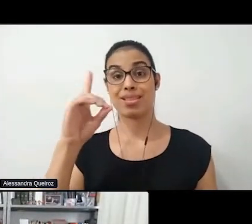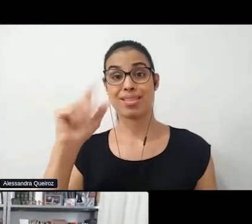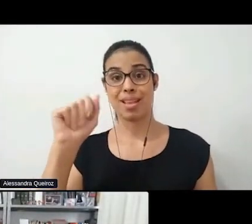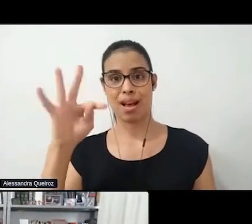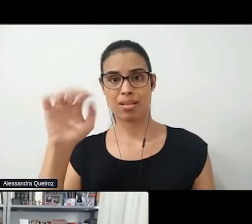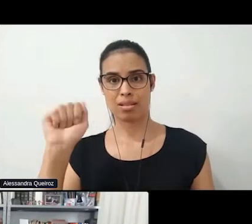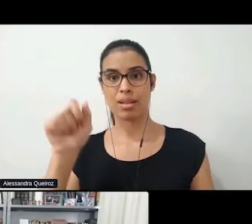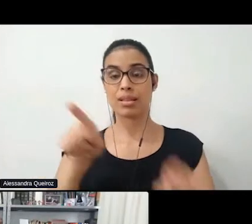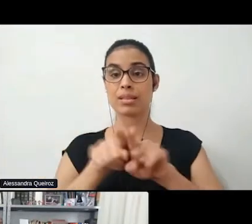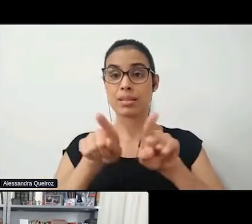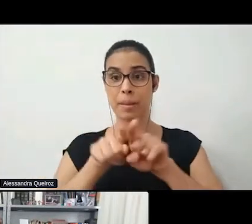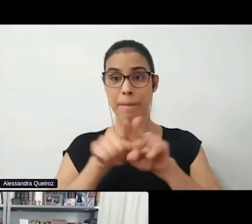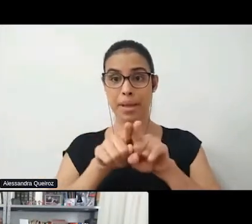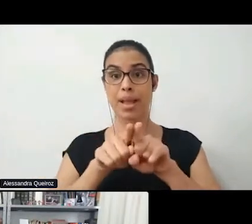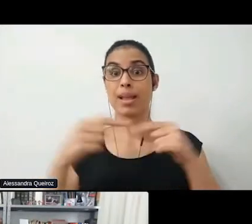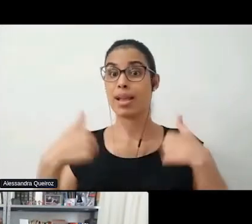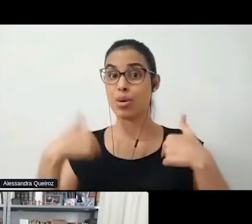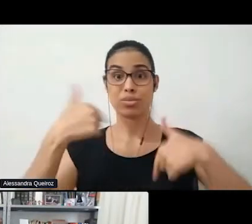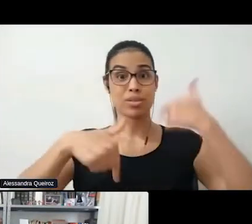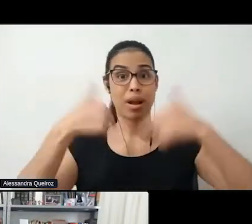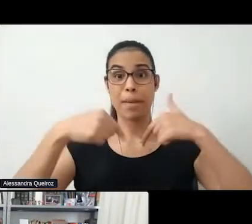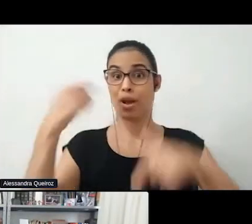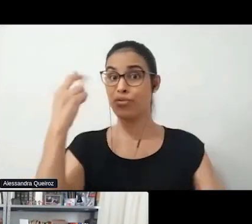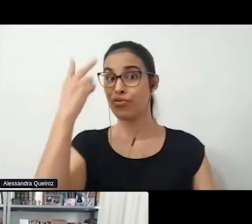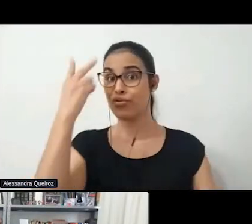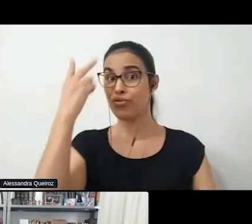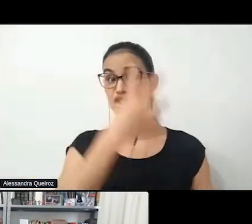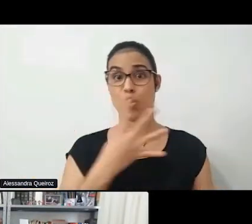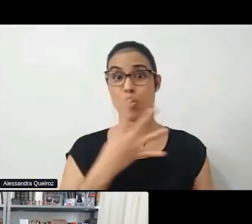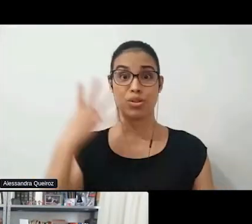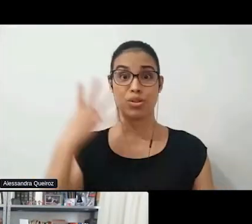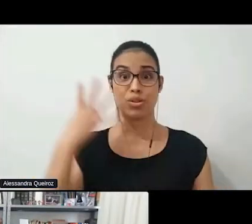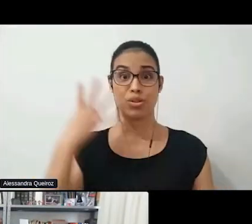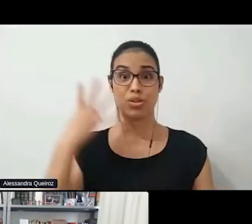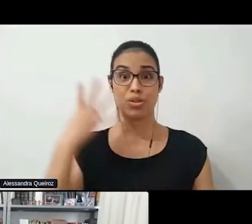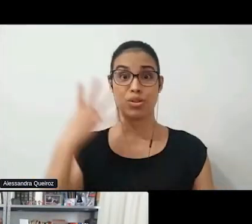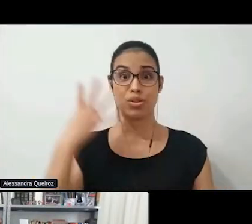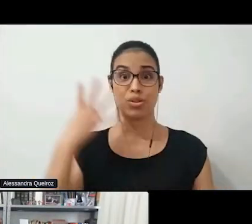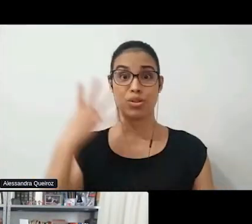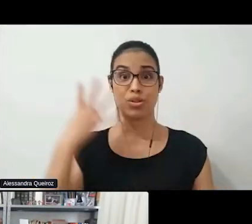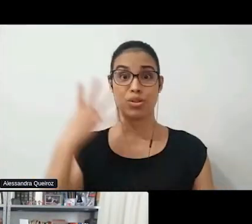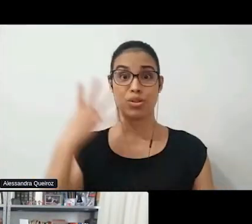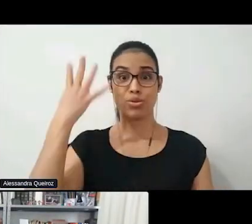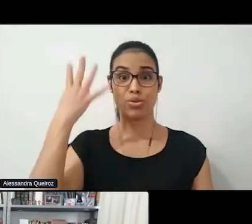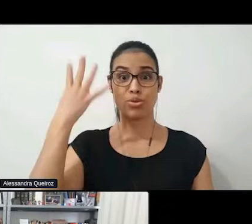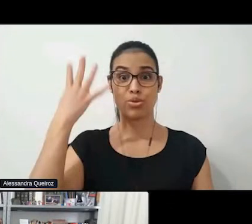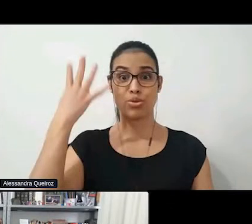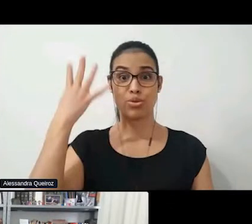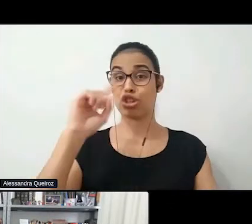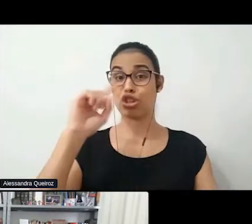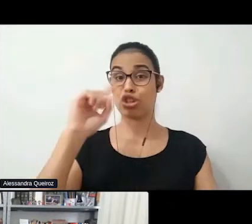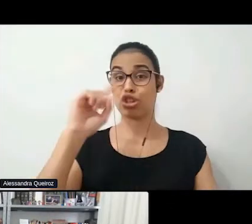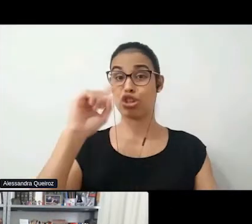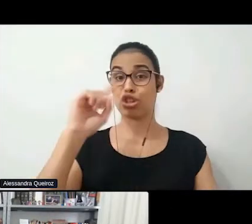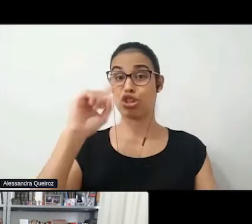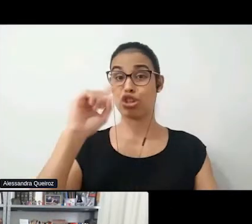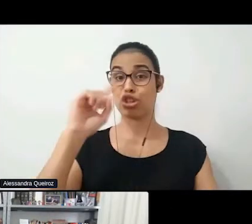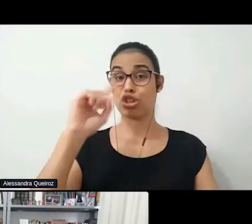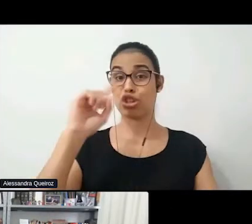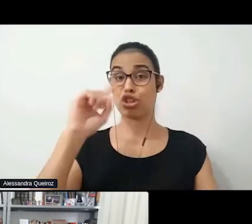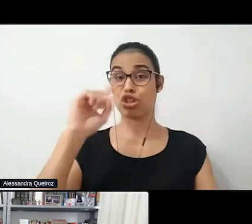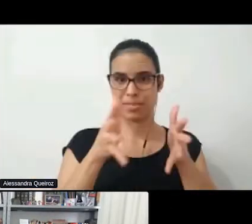eu respiro acessibilidade todos os dias, é uma experiência muito bacana. E além disso, eu